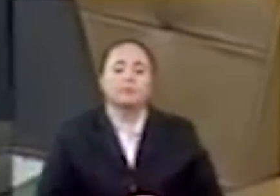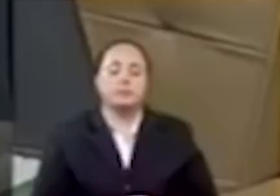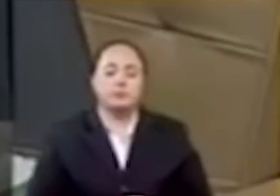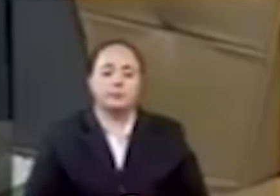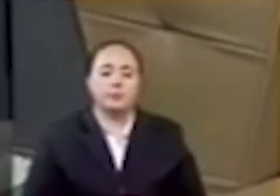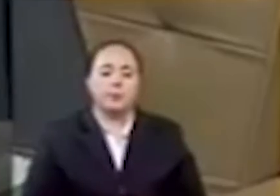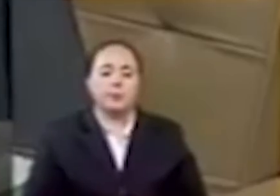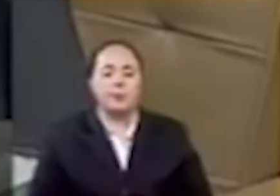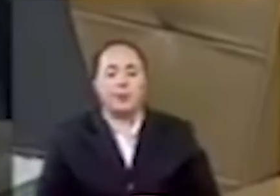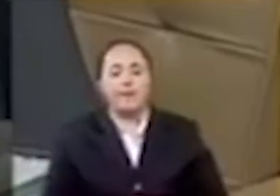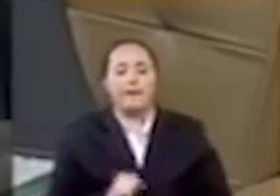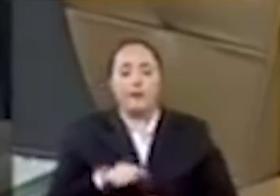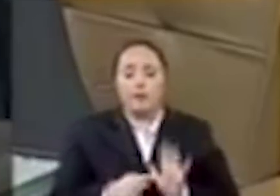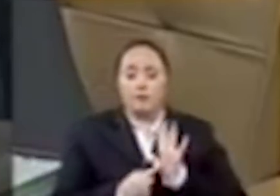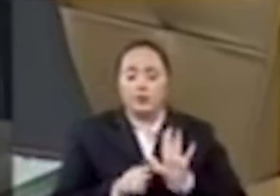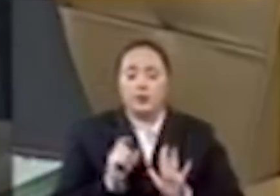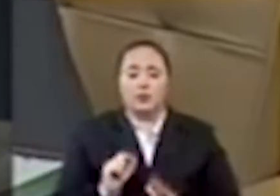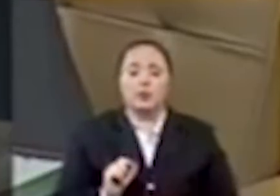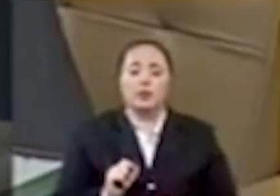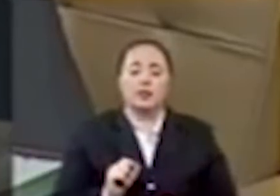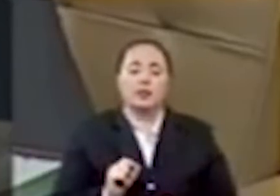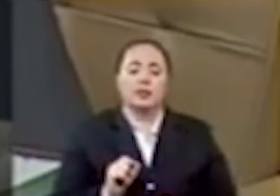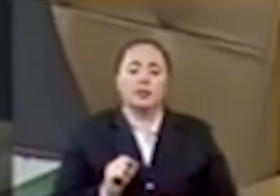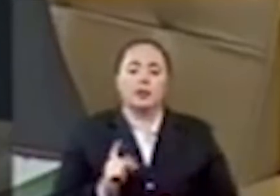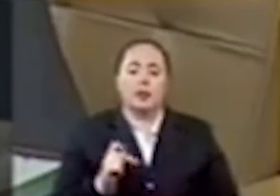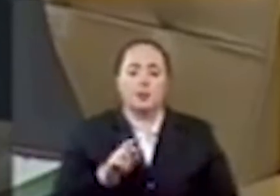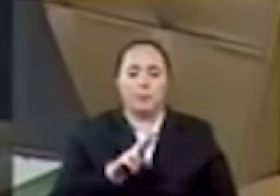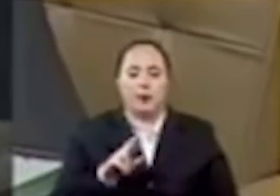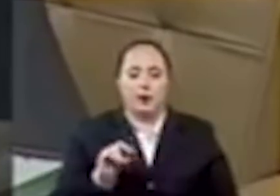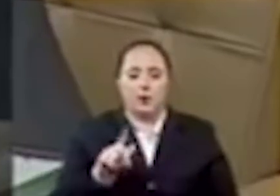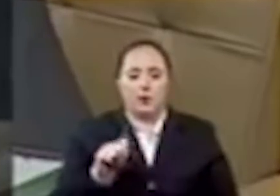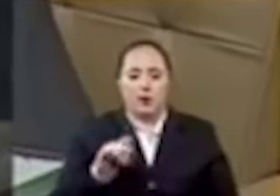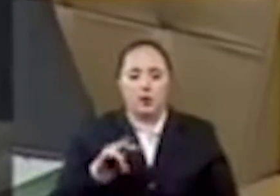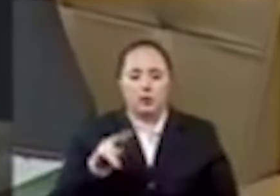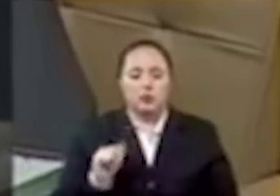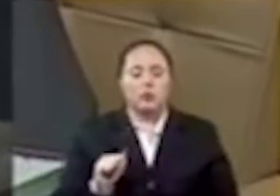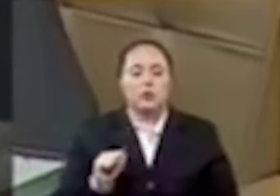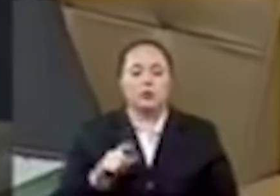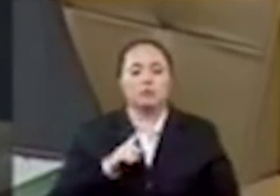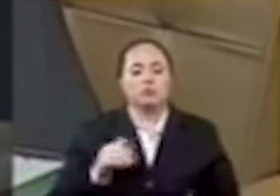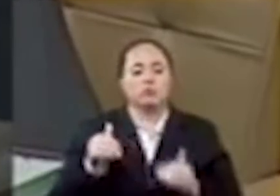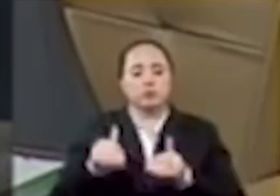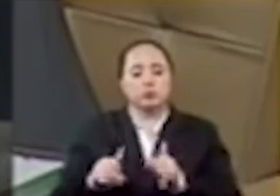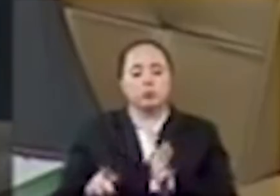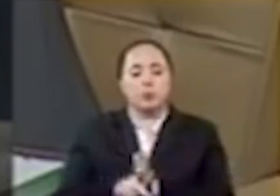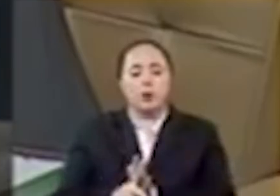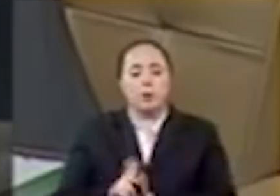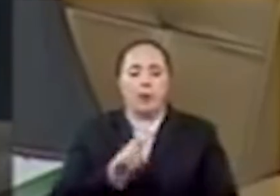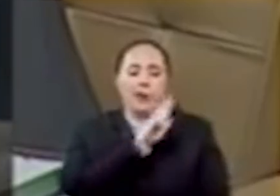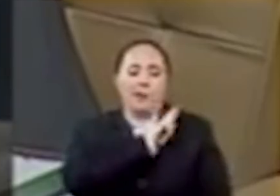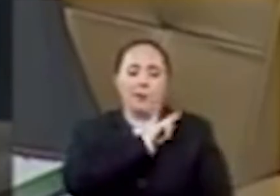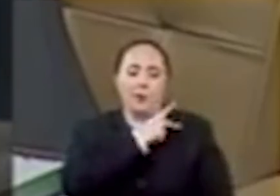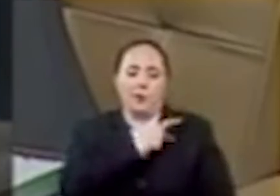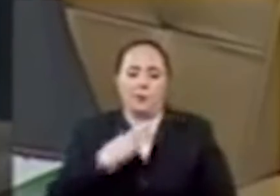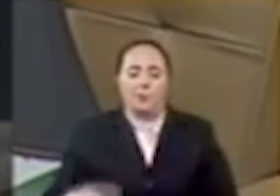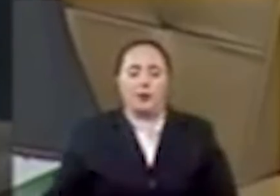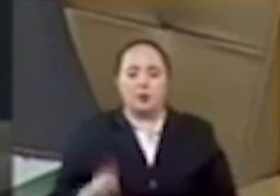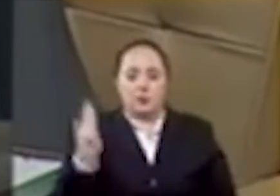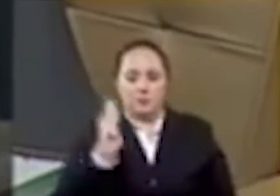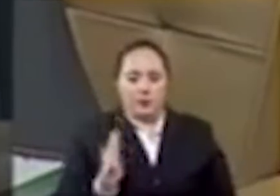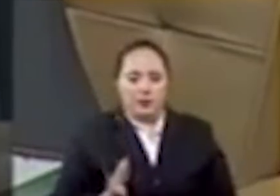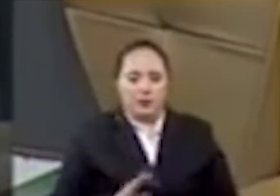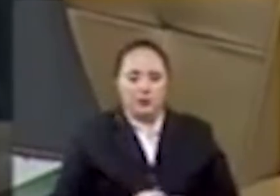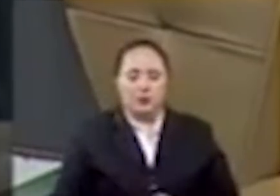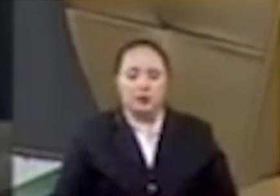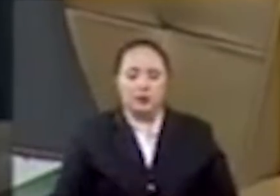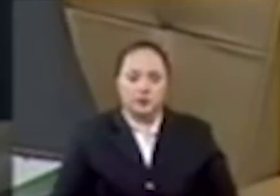verifica-se justamente o fato dessa prerrogativa estar concentrada no chefe do Poder Executivo. Os mecanismos